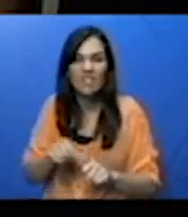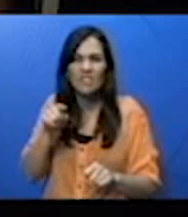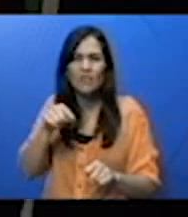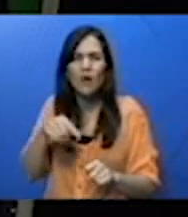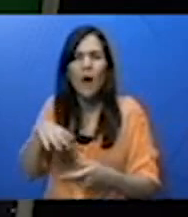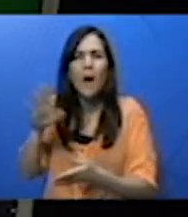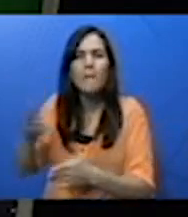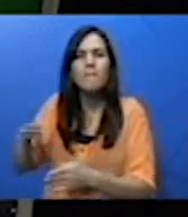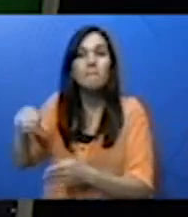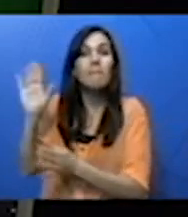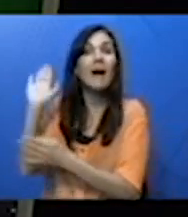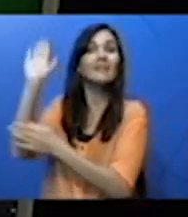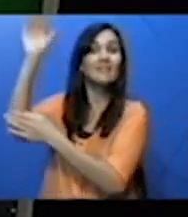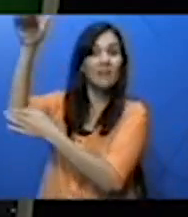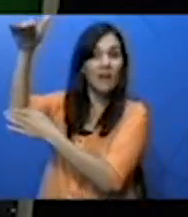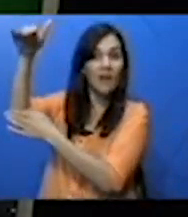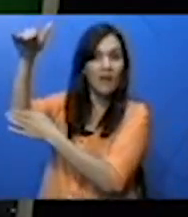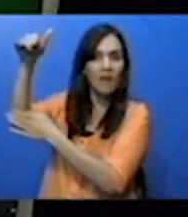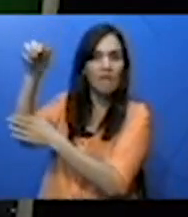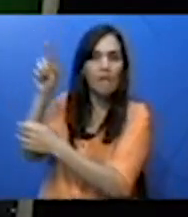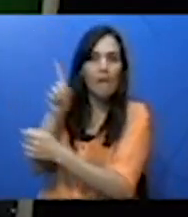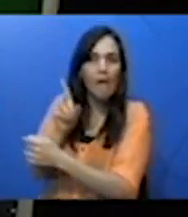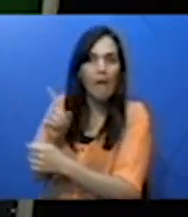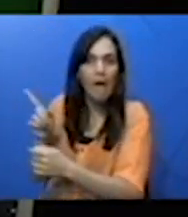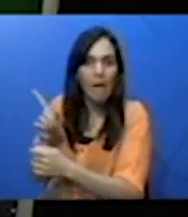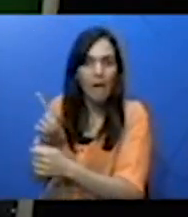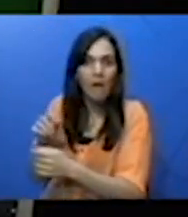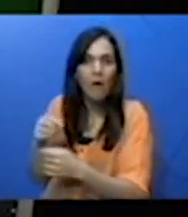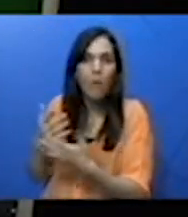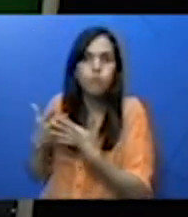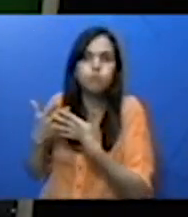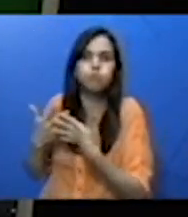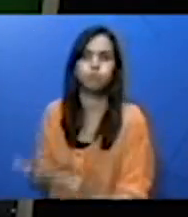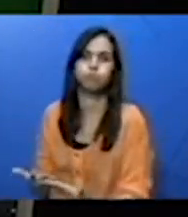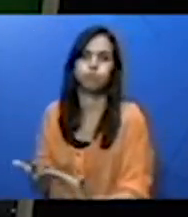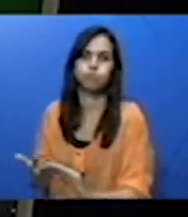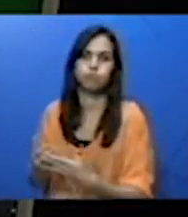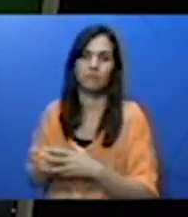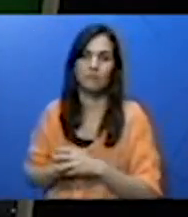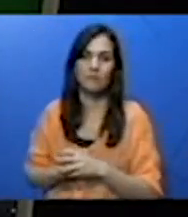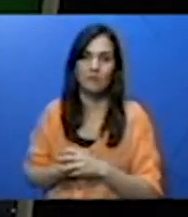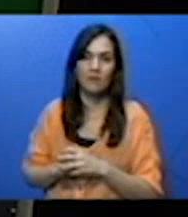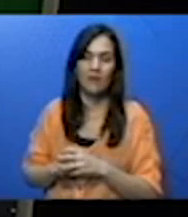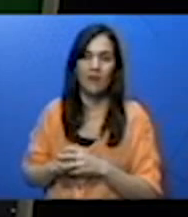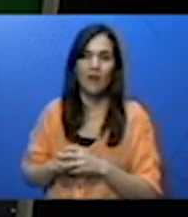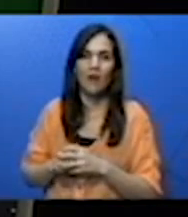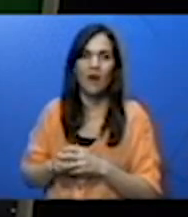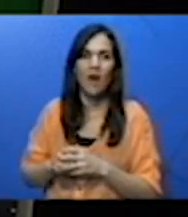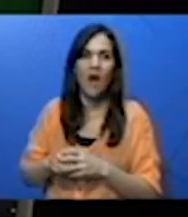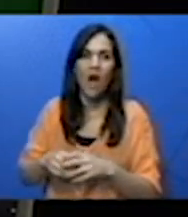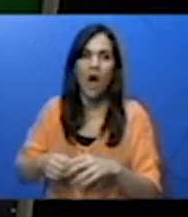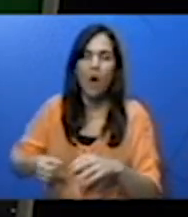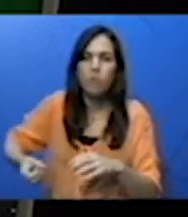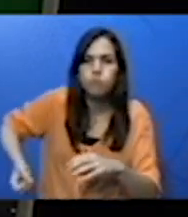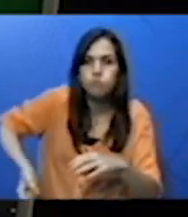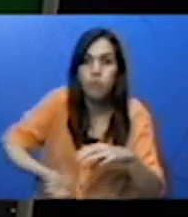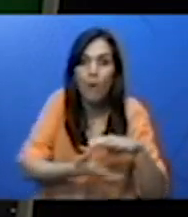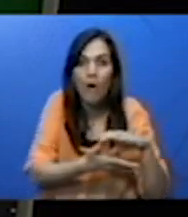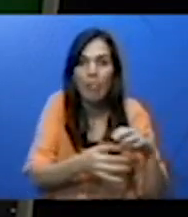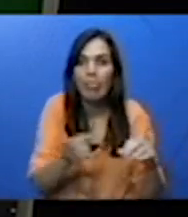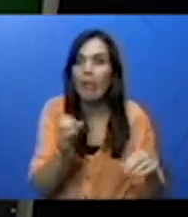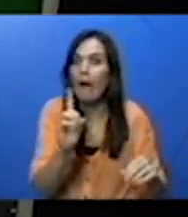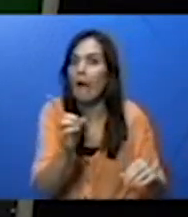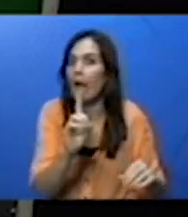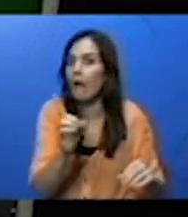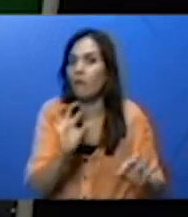tentar, ela fica bem pesada. E boliche, nem se meta, que